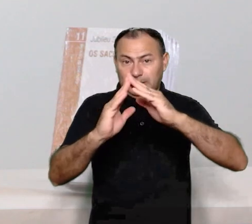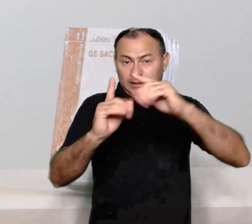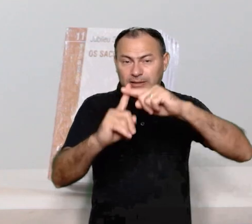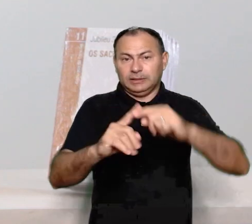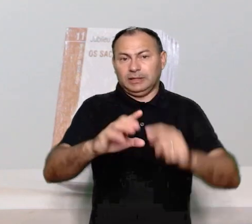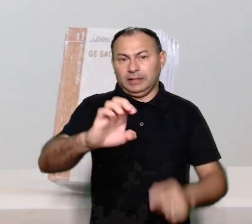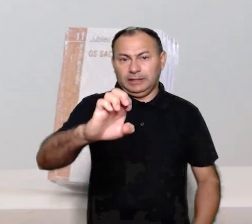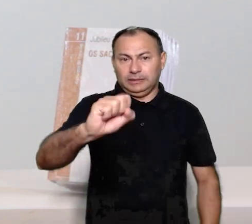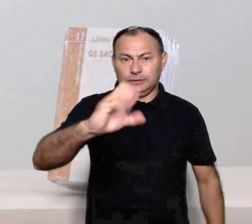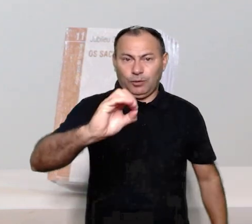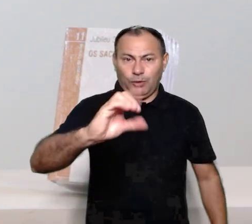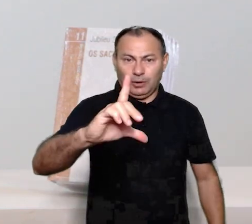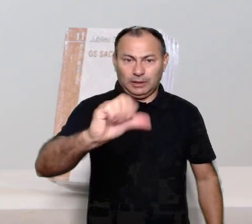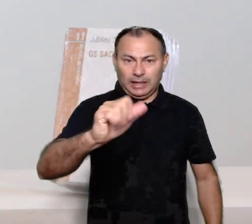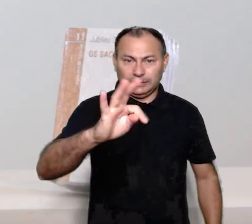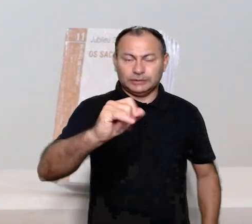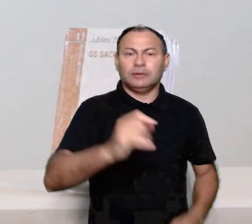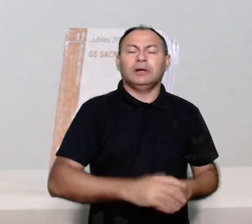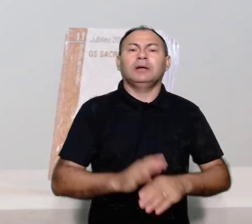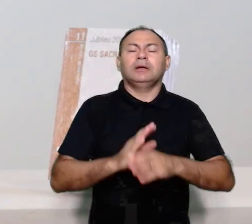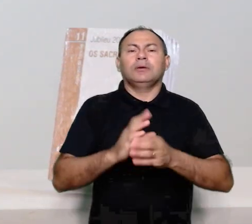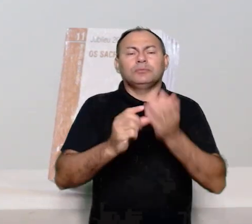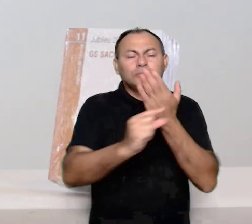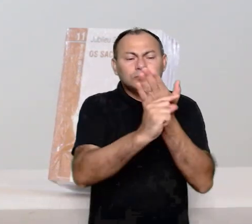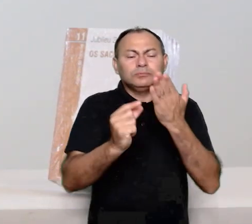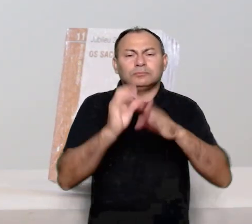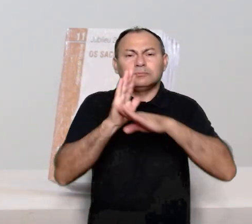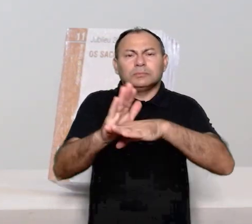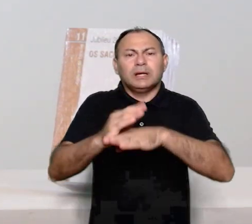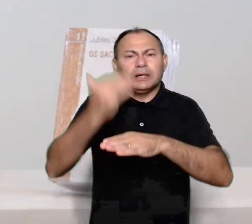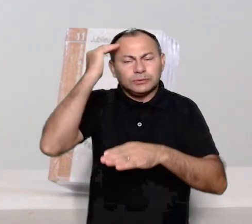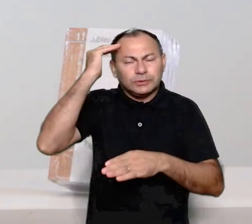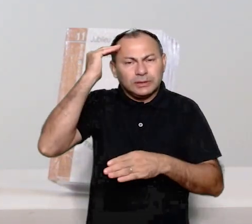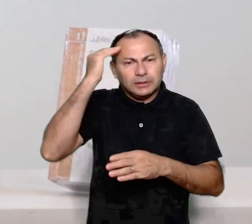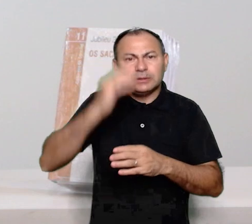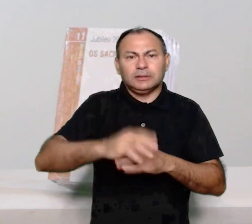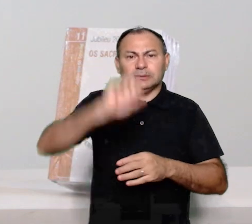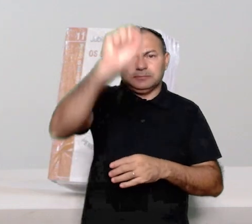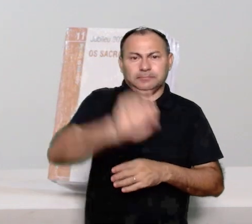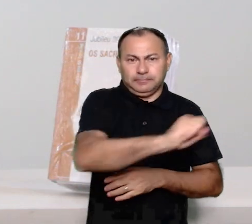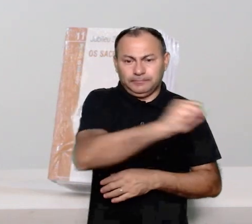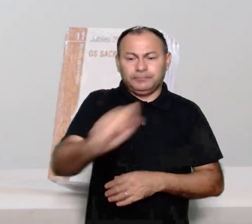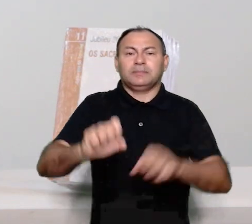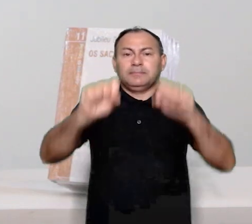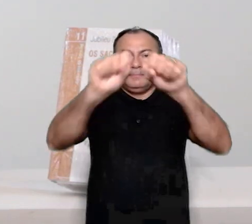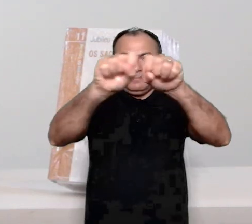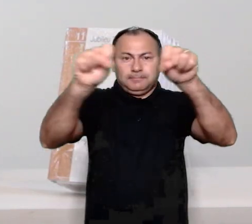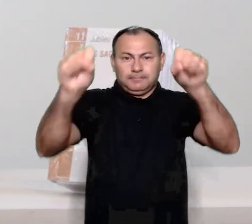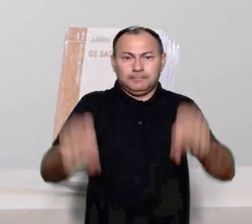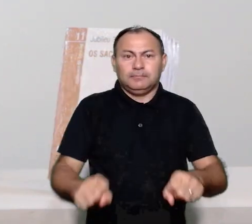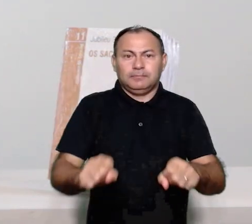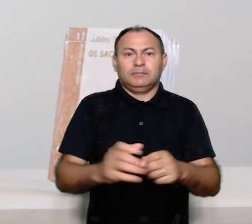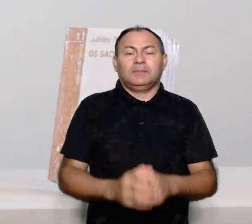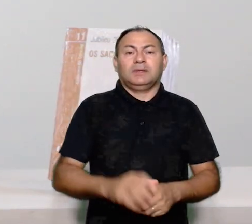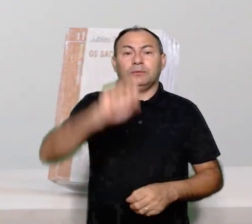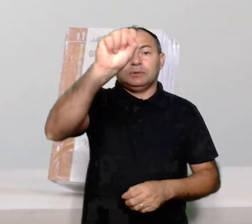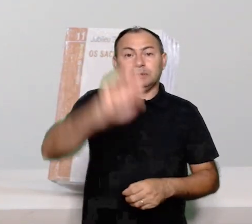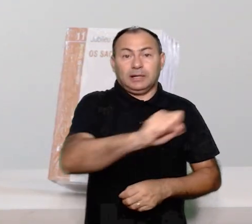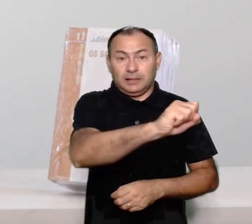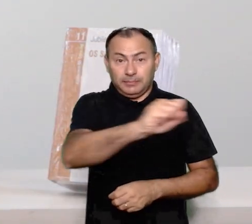diversos autores que nos ajudam também a refletir sobre os sacramentos, a sistematizar a questão